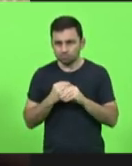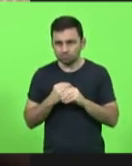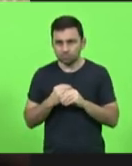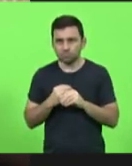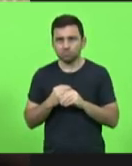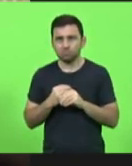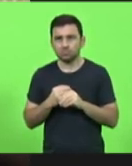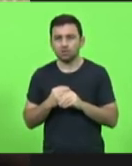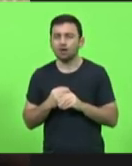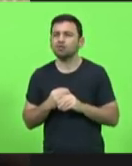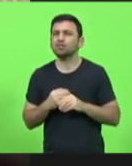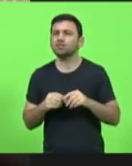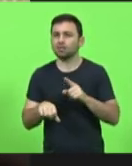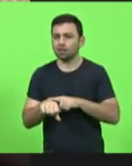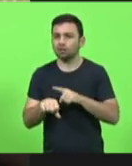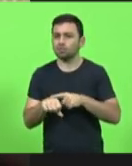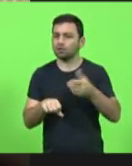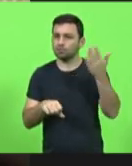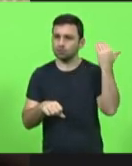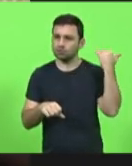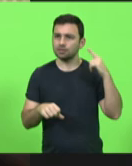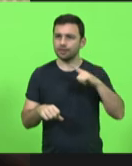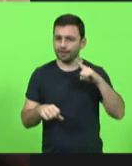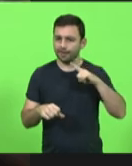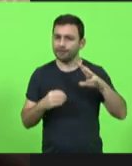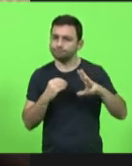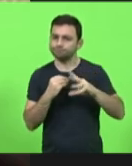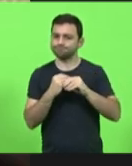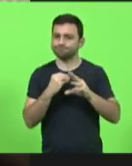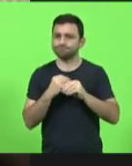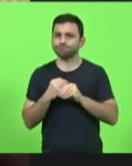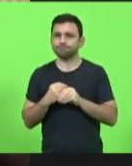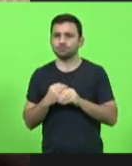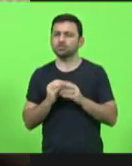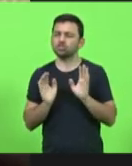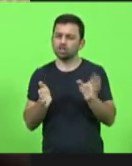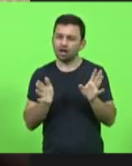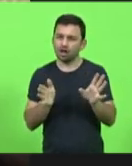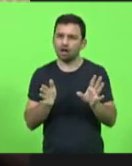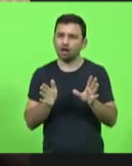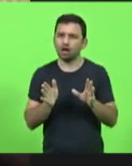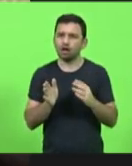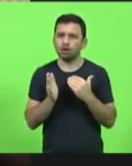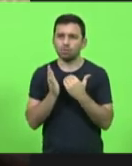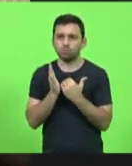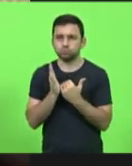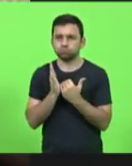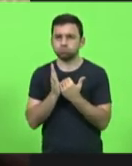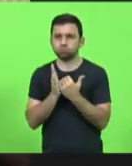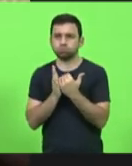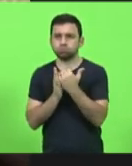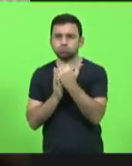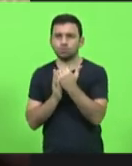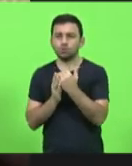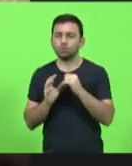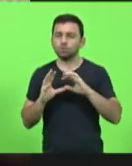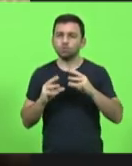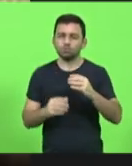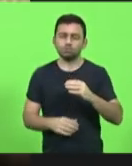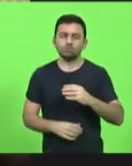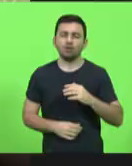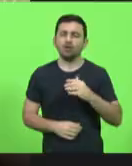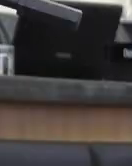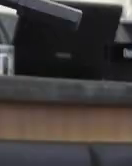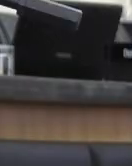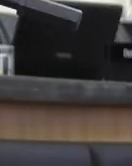pouco tempo atrás ouvi já uma um acréscimo ouvir já um avanço na remuneração dos coronéis mas